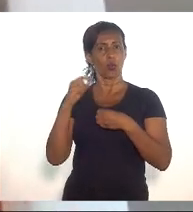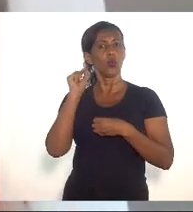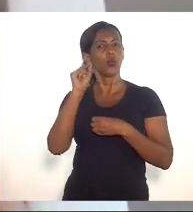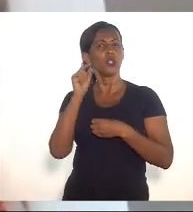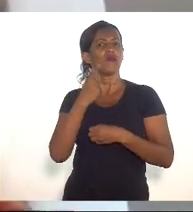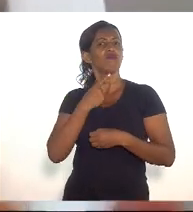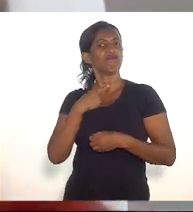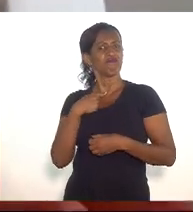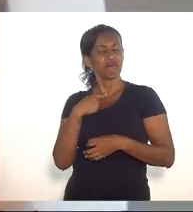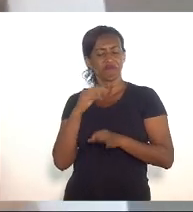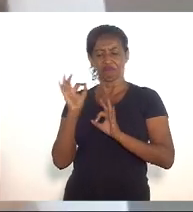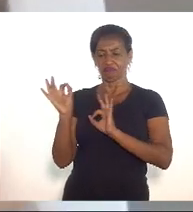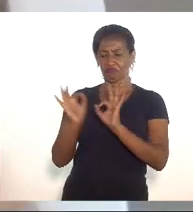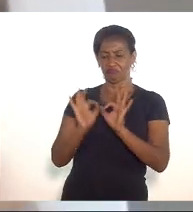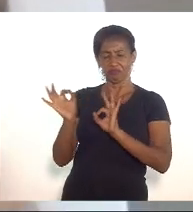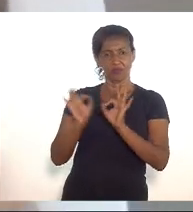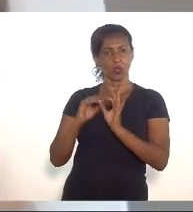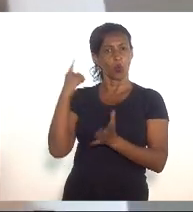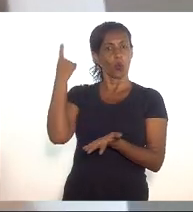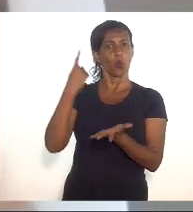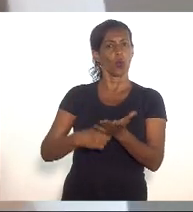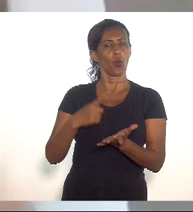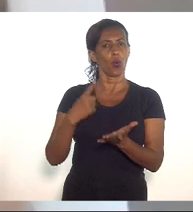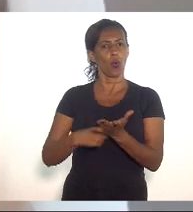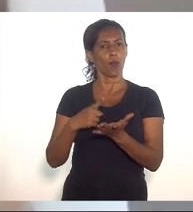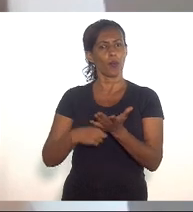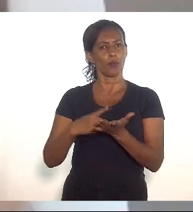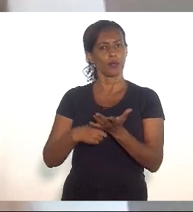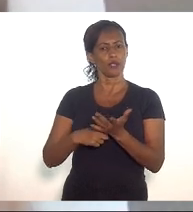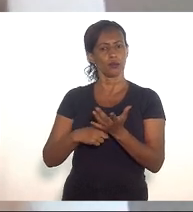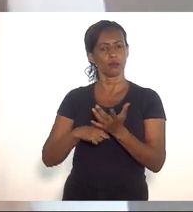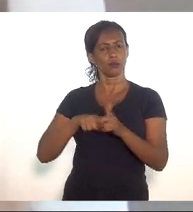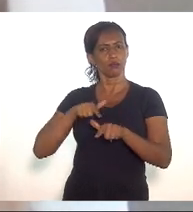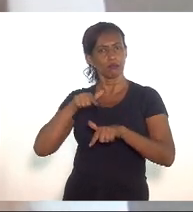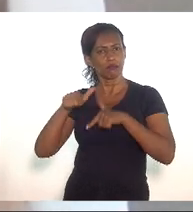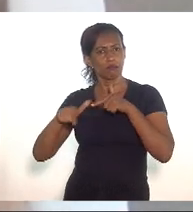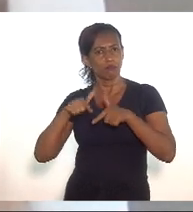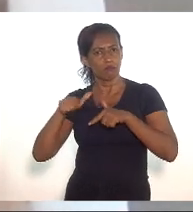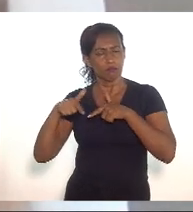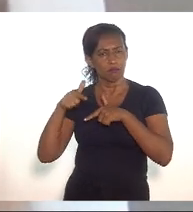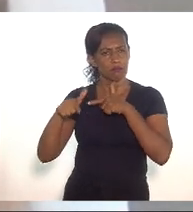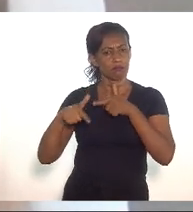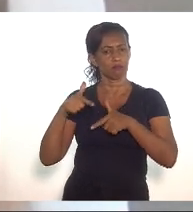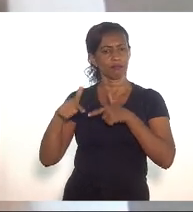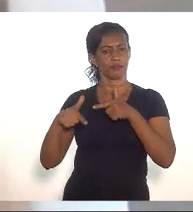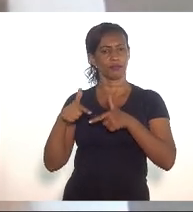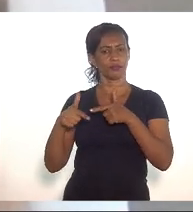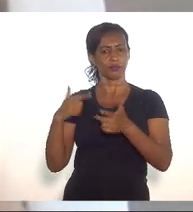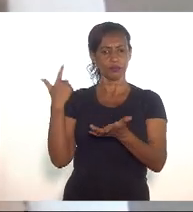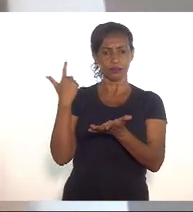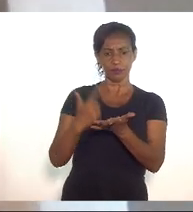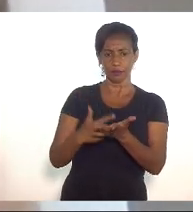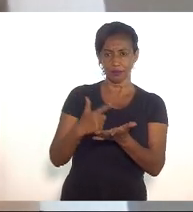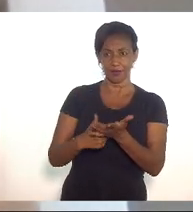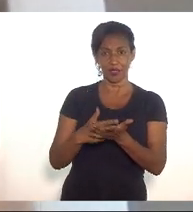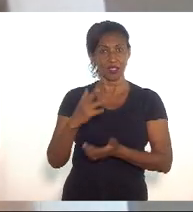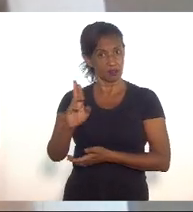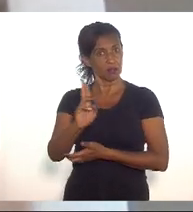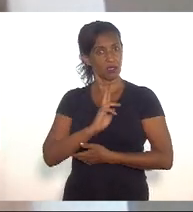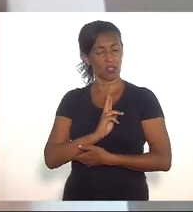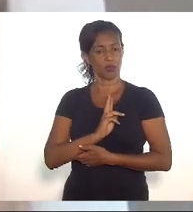planeja com o nosso compromisso de execução e com o nosso compromisso de ter um